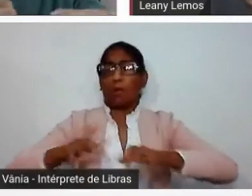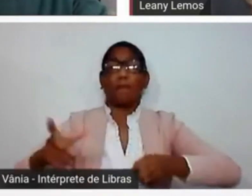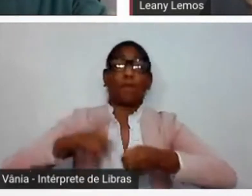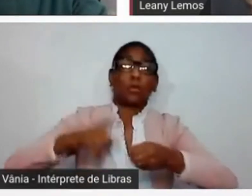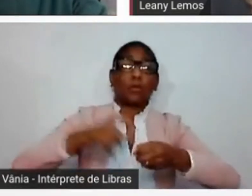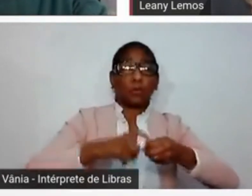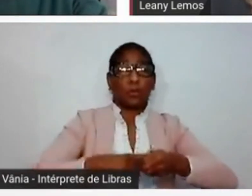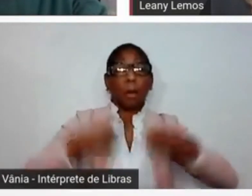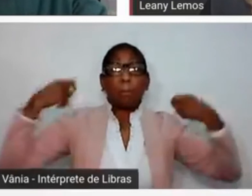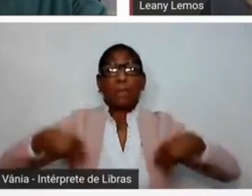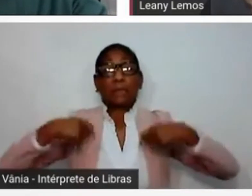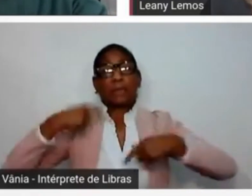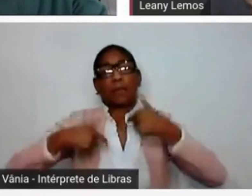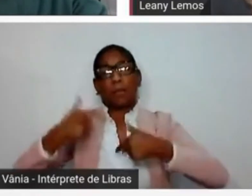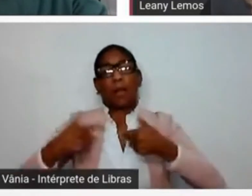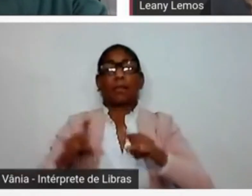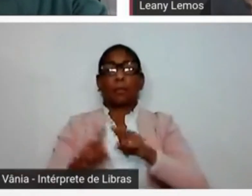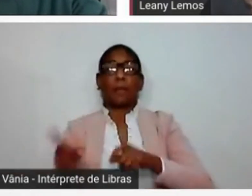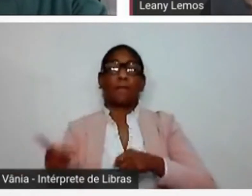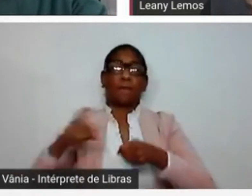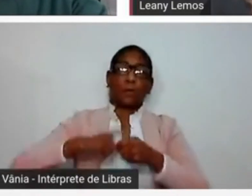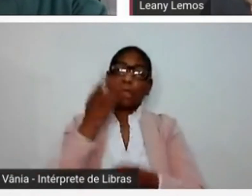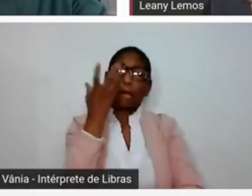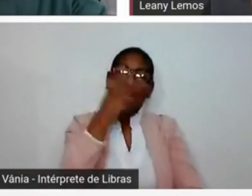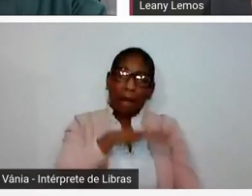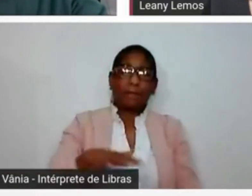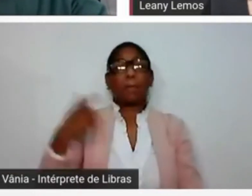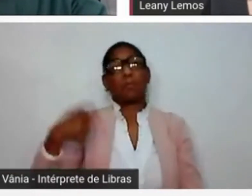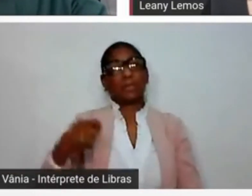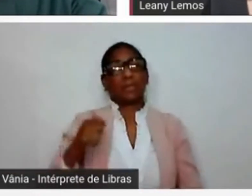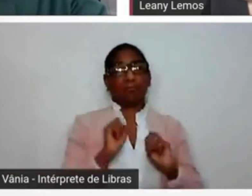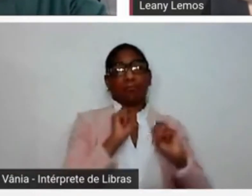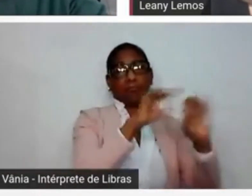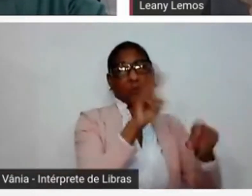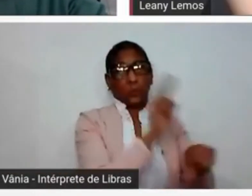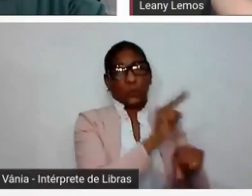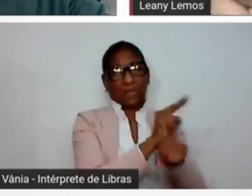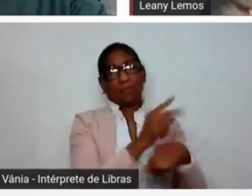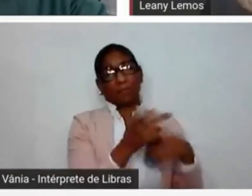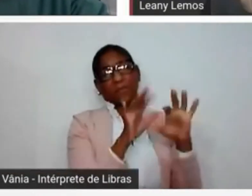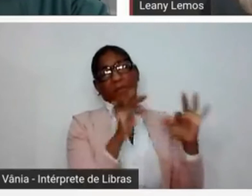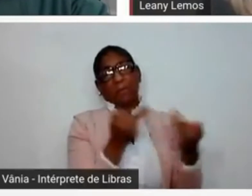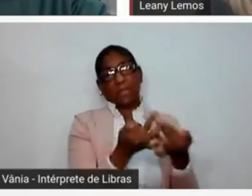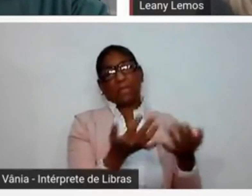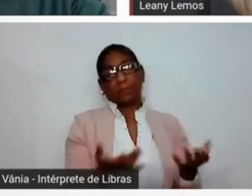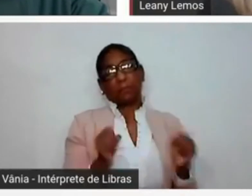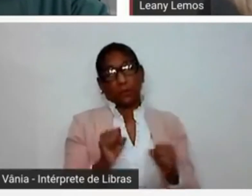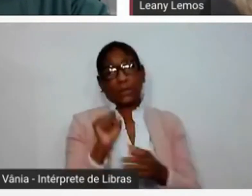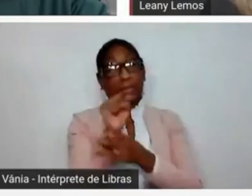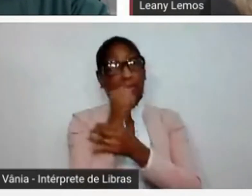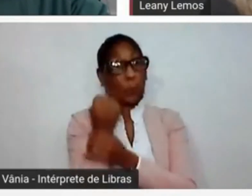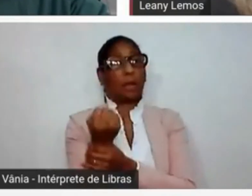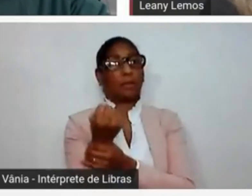na necessidade de que as crianças, né, que as famílias tenham espaço para deixar as suas crianças em segurança,